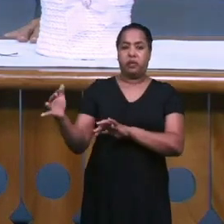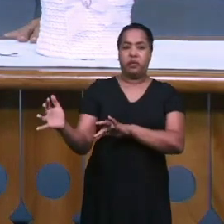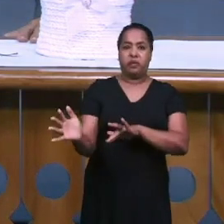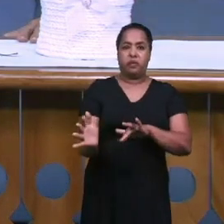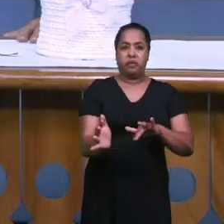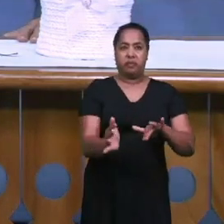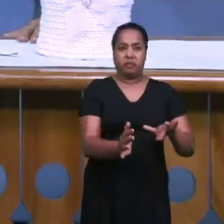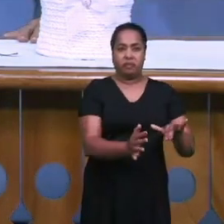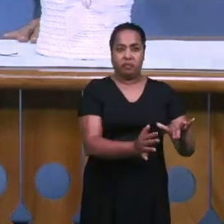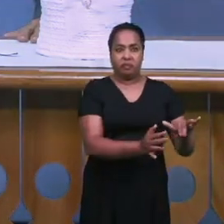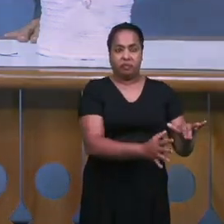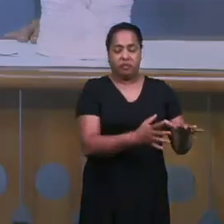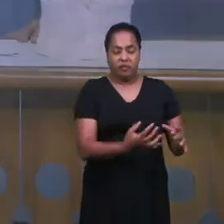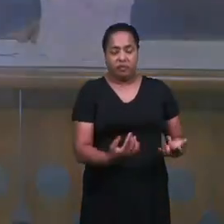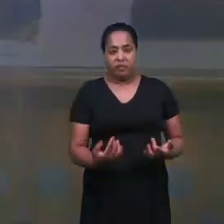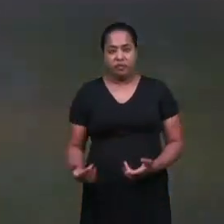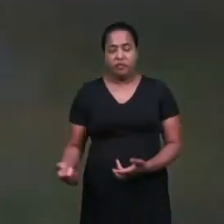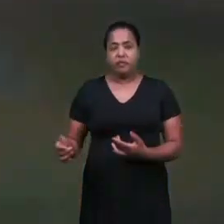Señor.